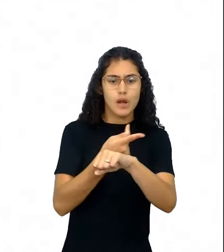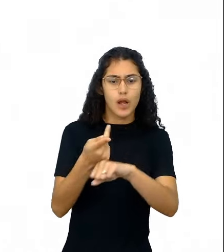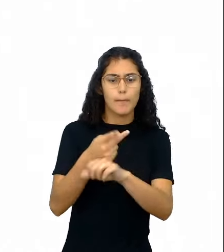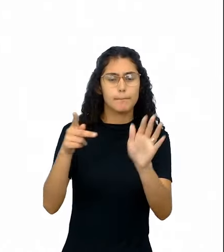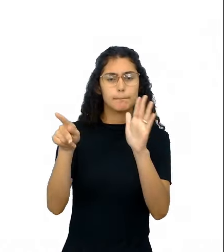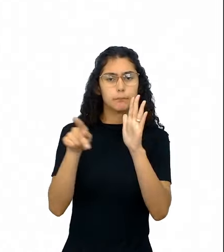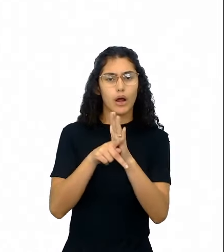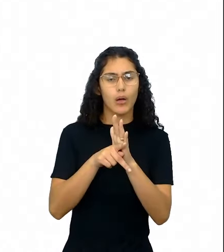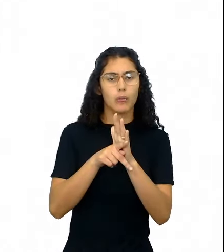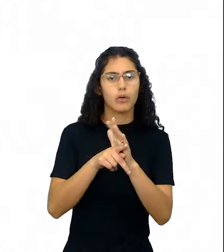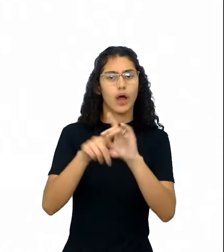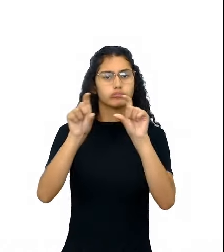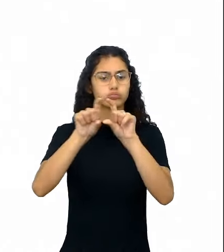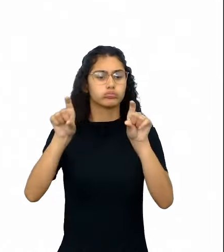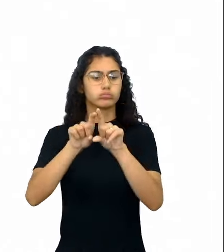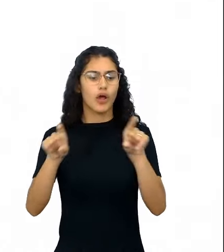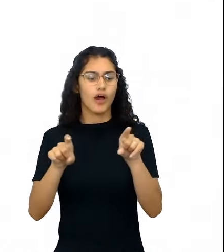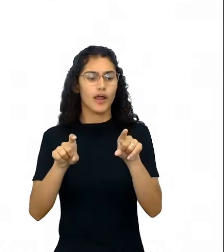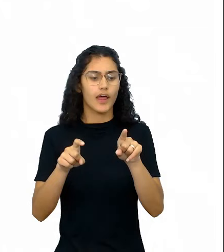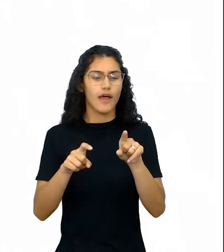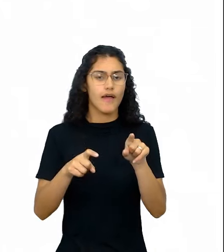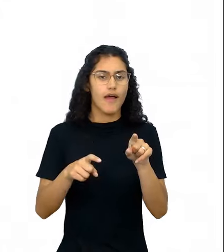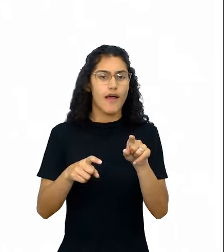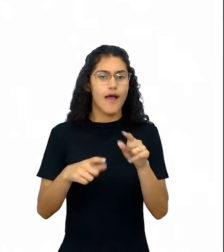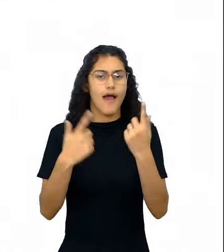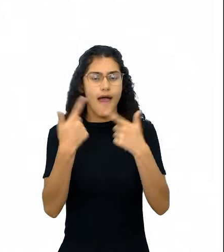história em quadrinhos? A graça da imagem,